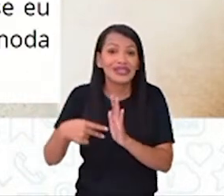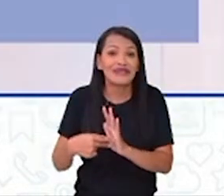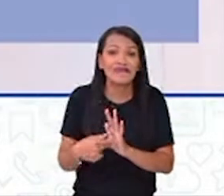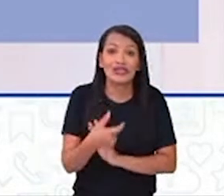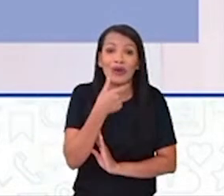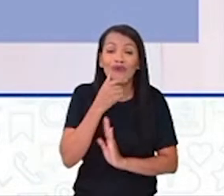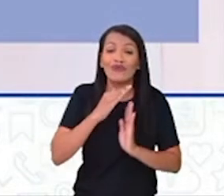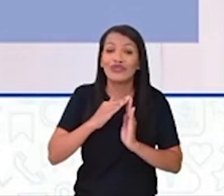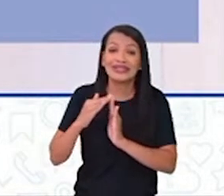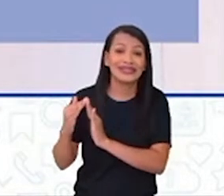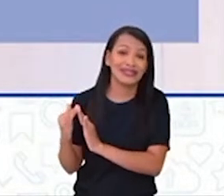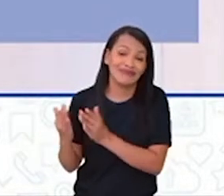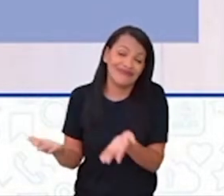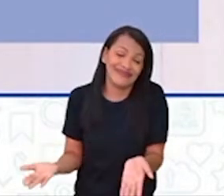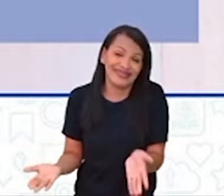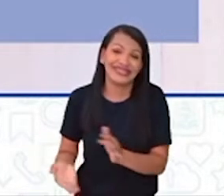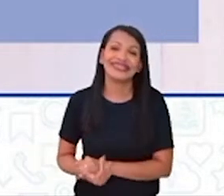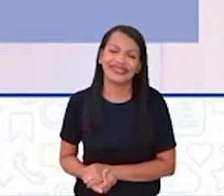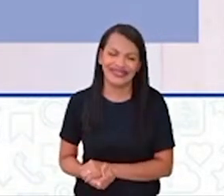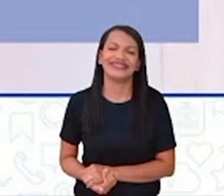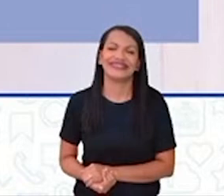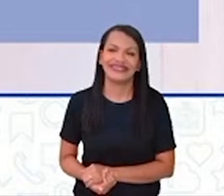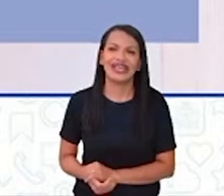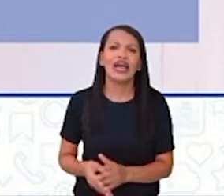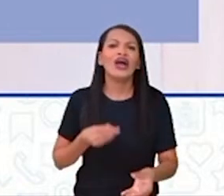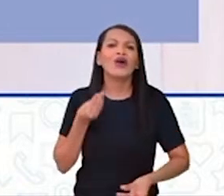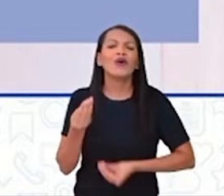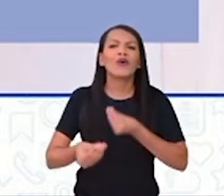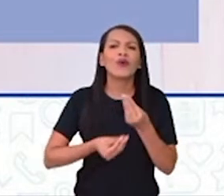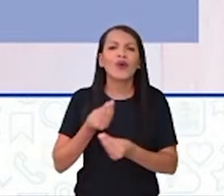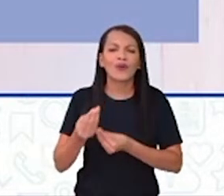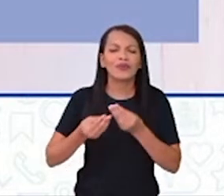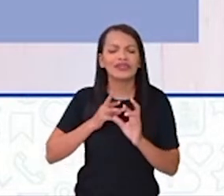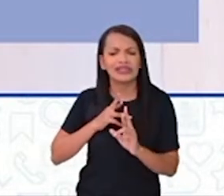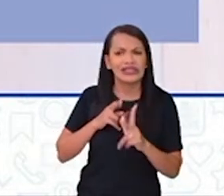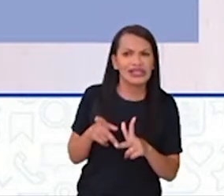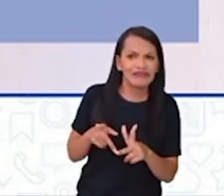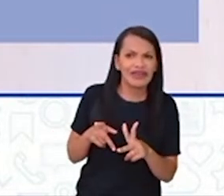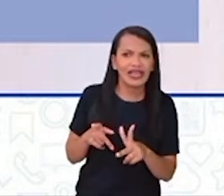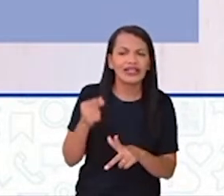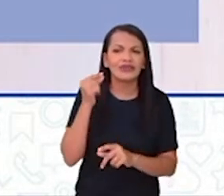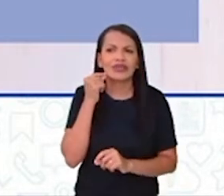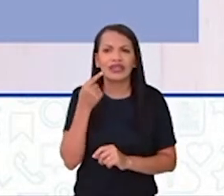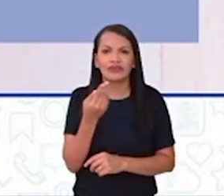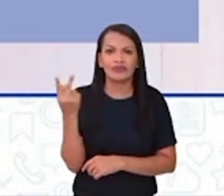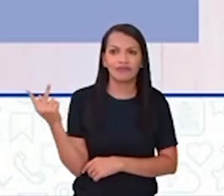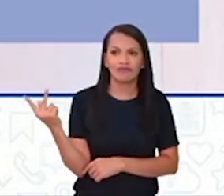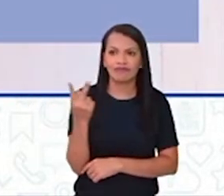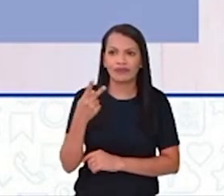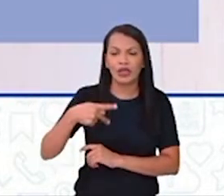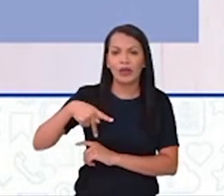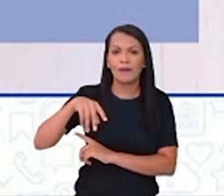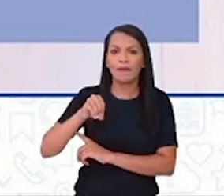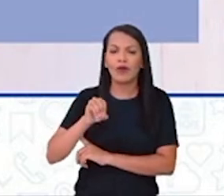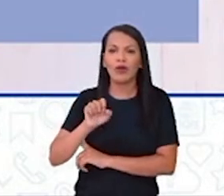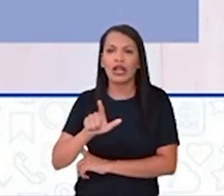possibilidades. E aí, como é que a gente diferencia polissemia de ambiguidade, já que ambos trabalham com essas possibilidades